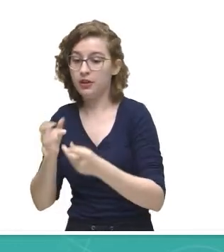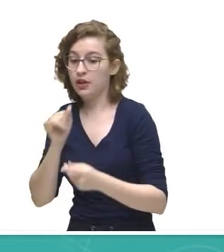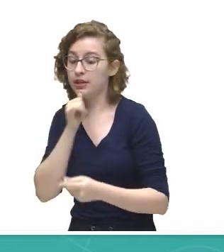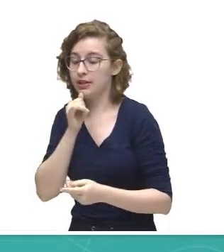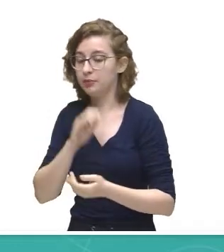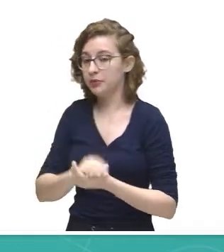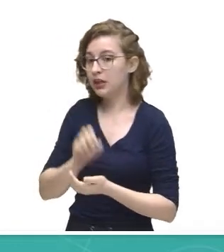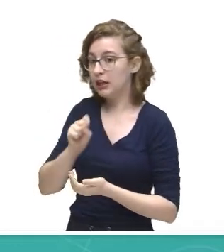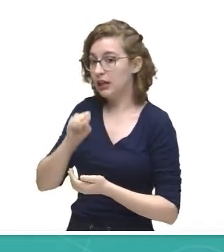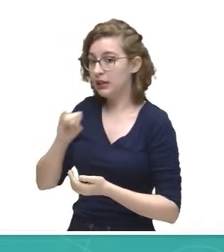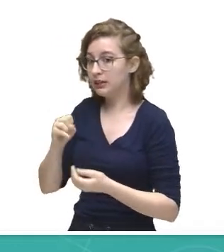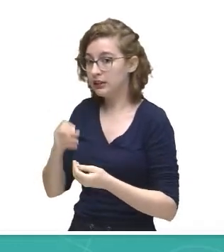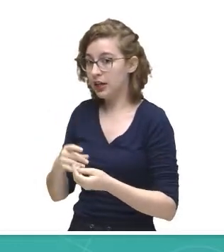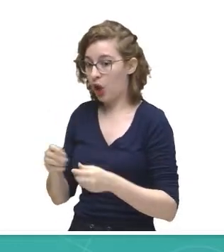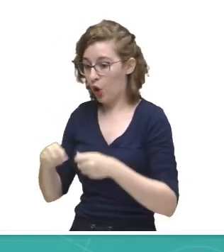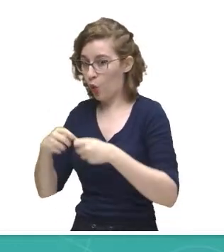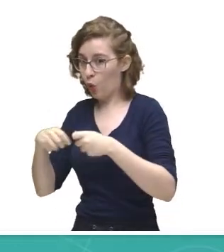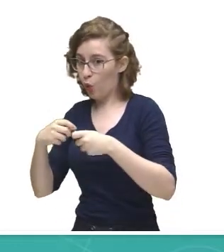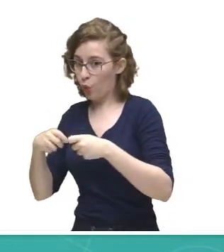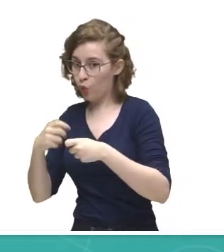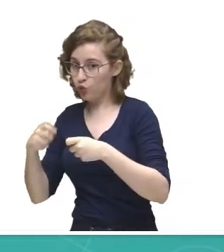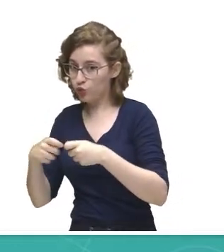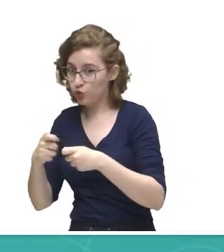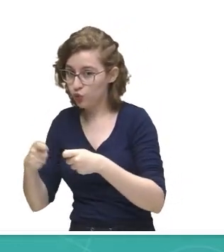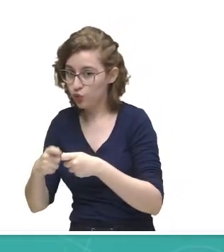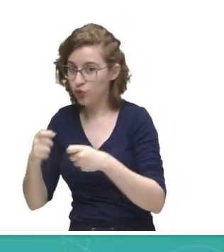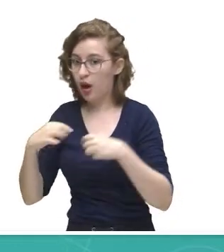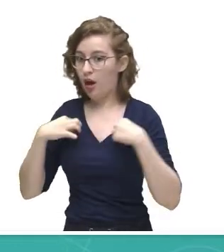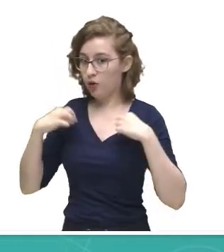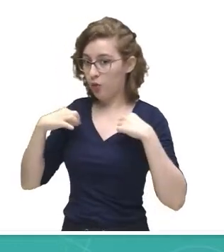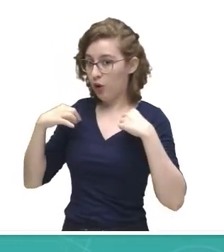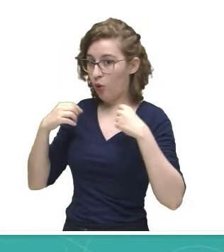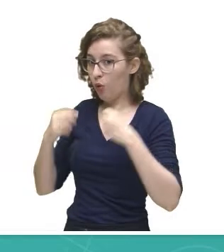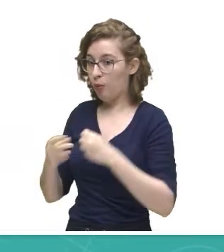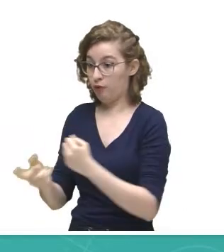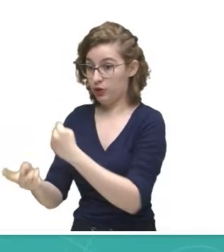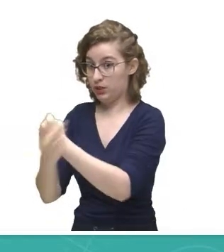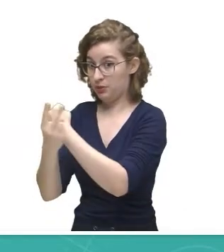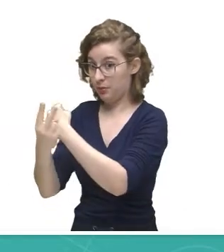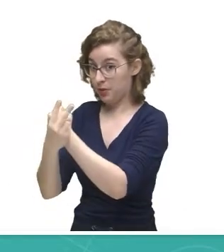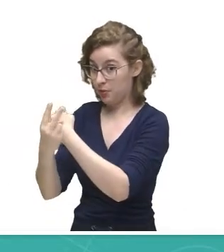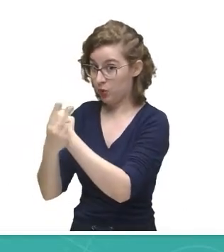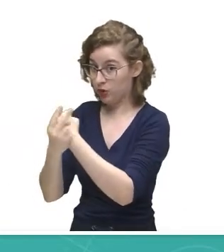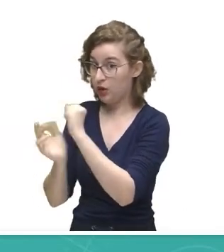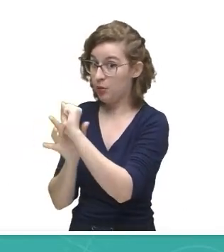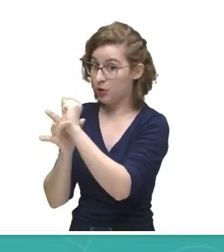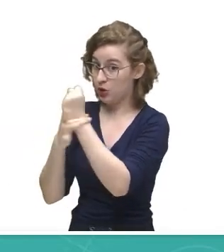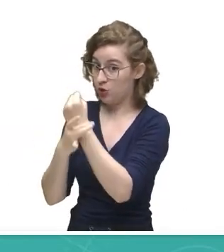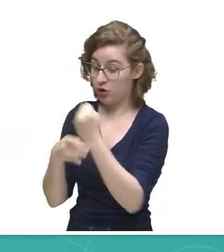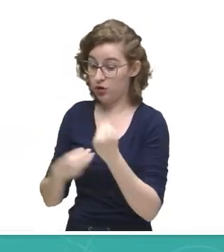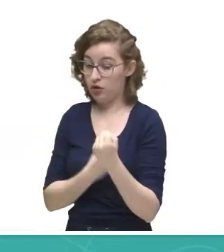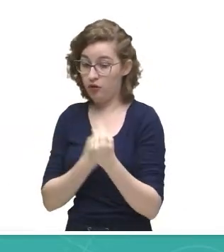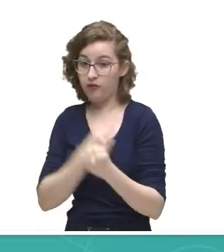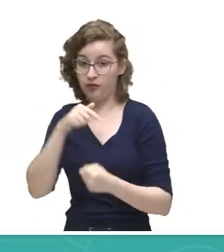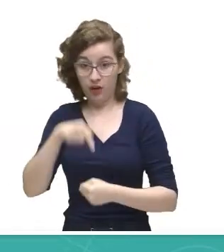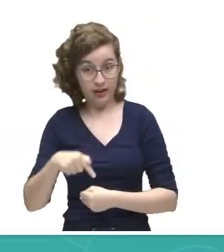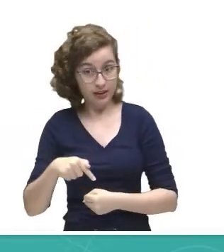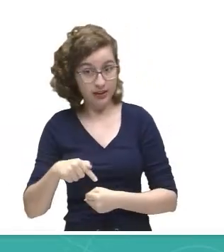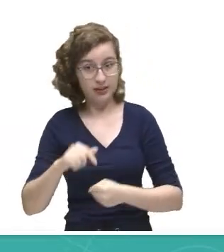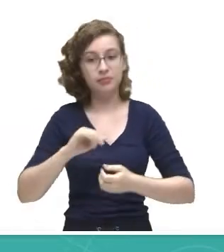proteção e dos recursos disponíveis na propriedade feudal. Então vamos lá, o primeiro modo de produção